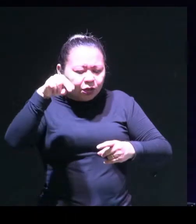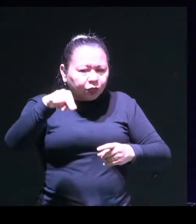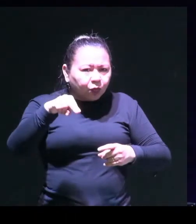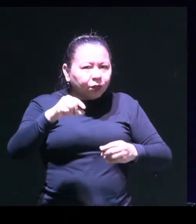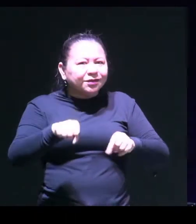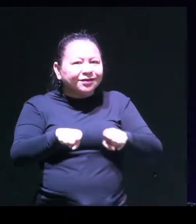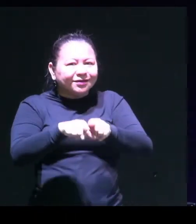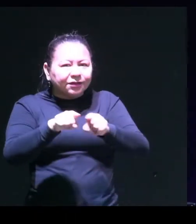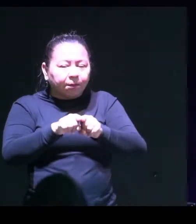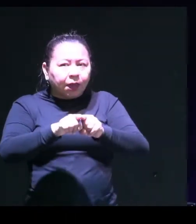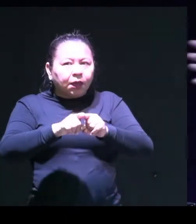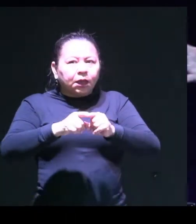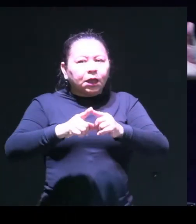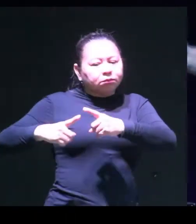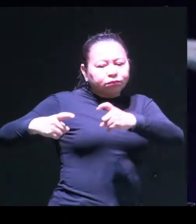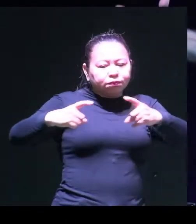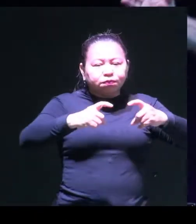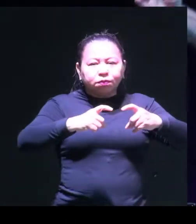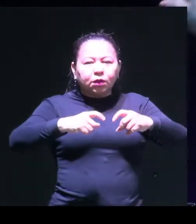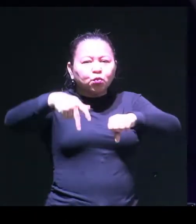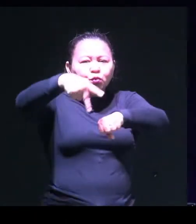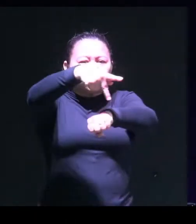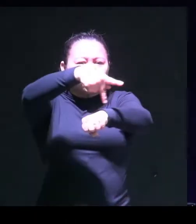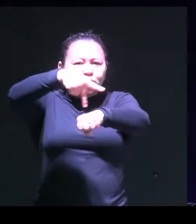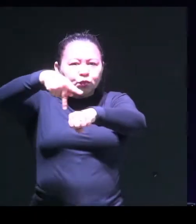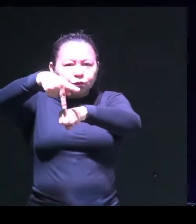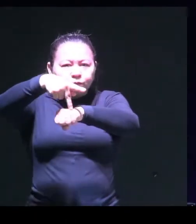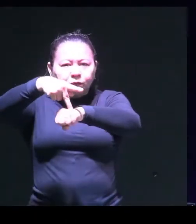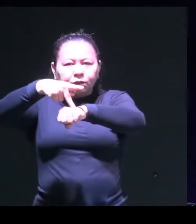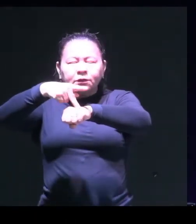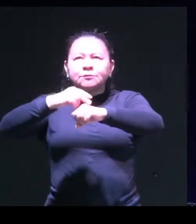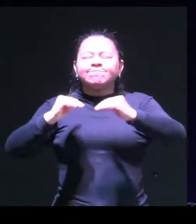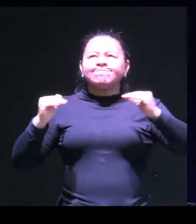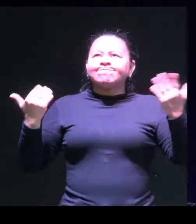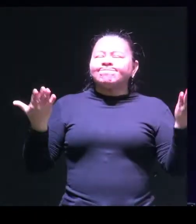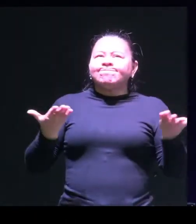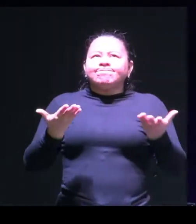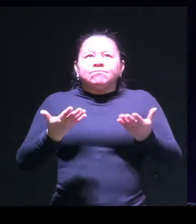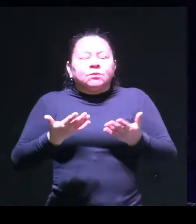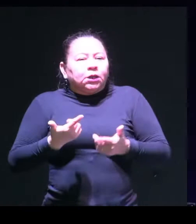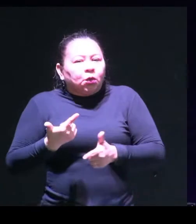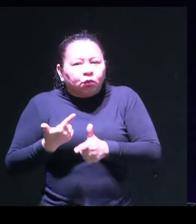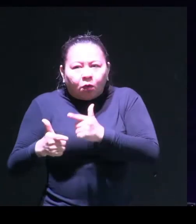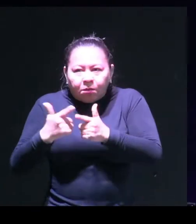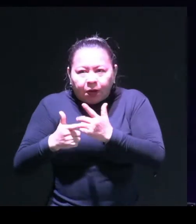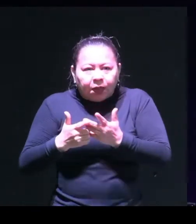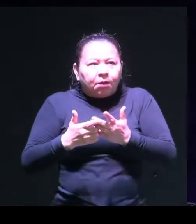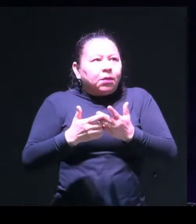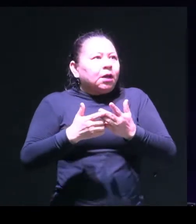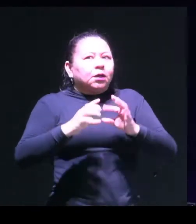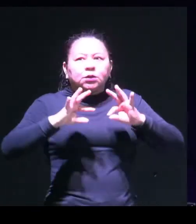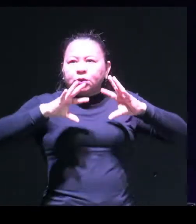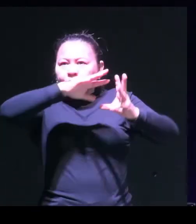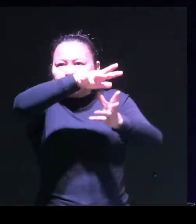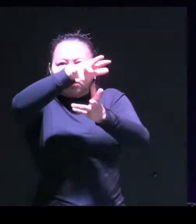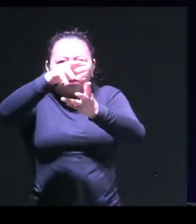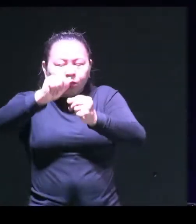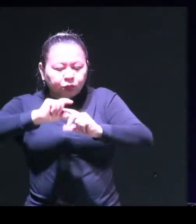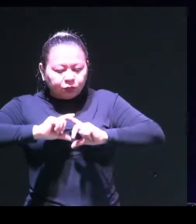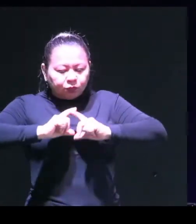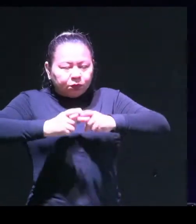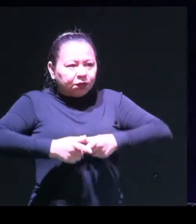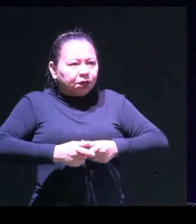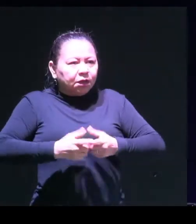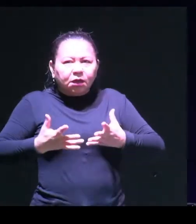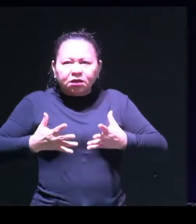de Megido, em Israel, onde as nações do mundo vão chegar à conclusão que o problema do mundo é Israel, tem que eliminar, e aí eles vão fazer